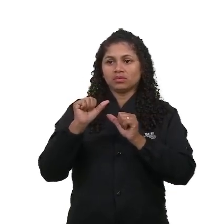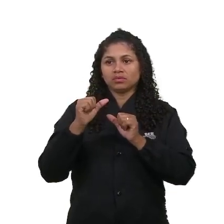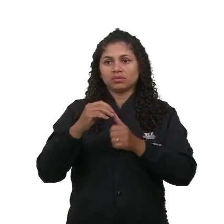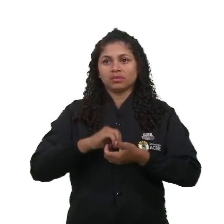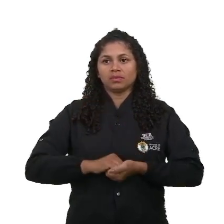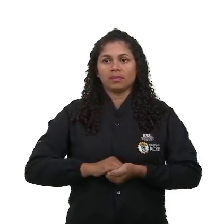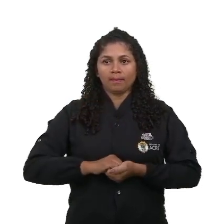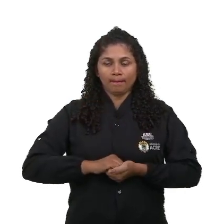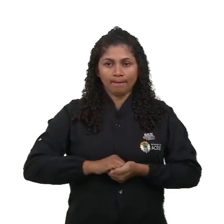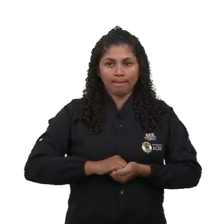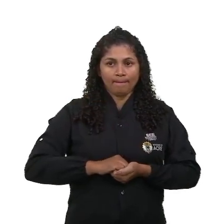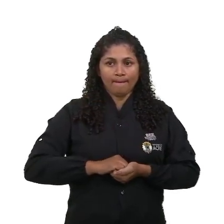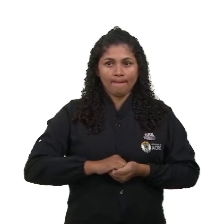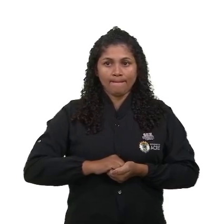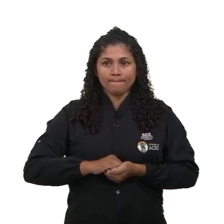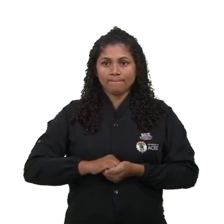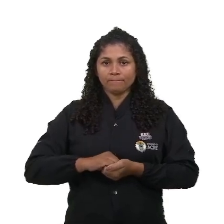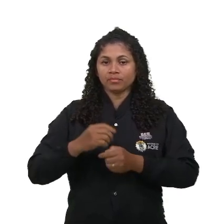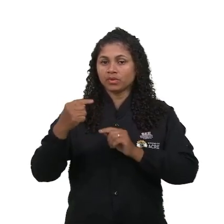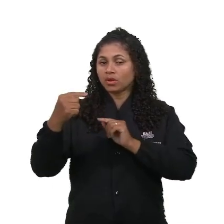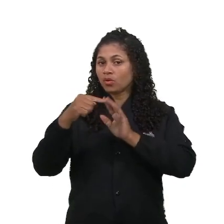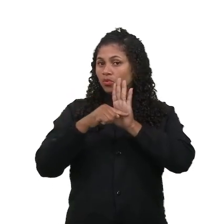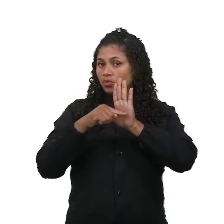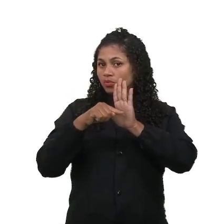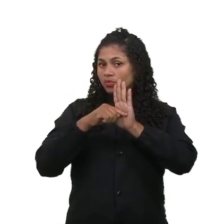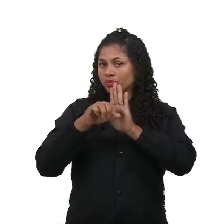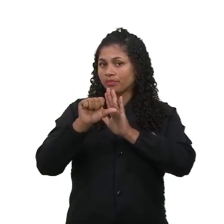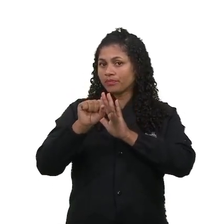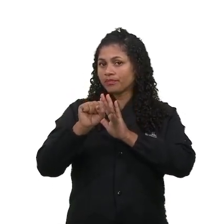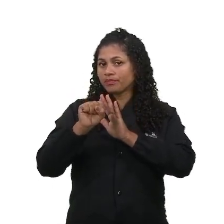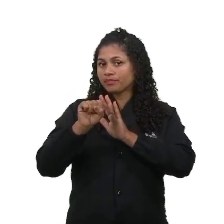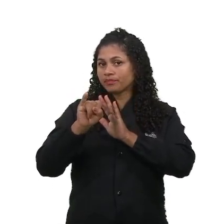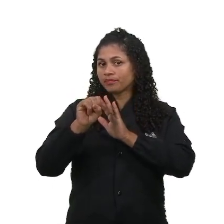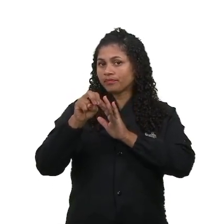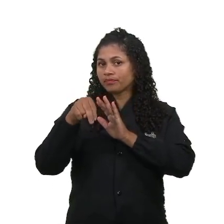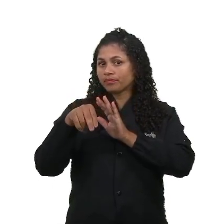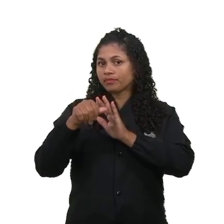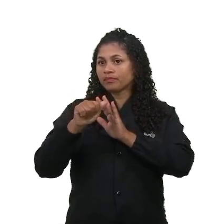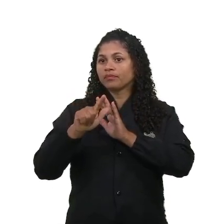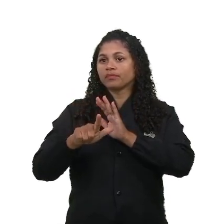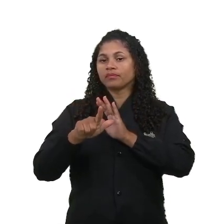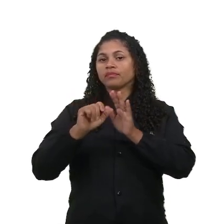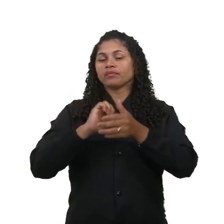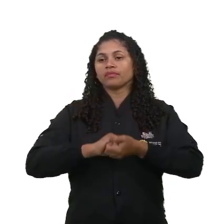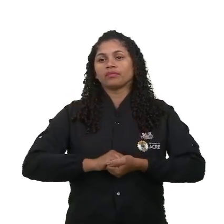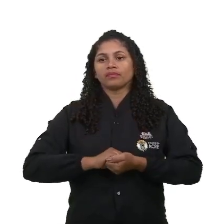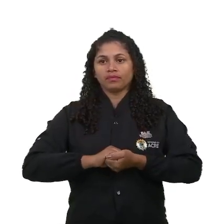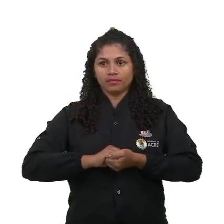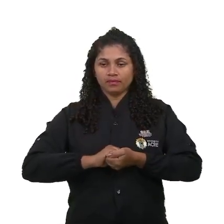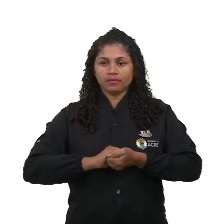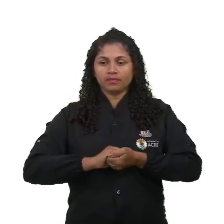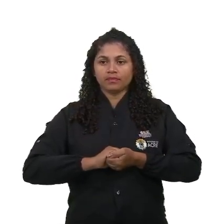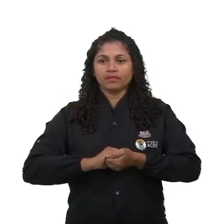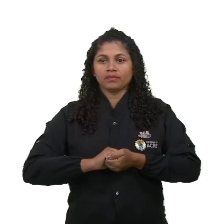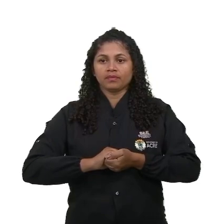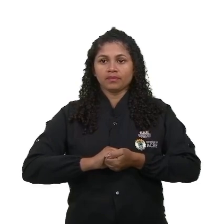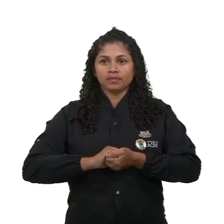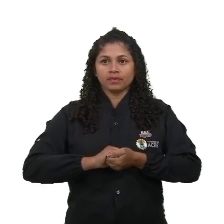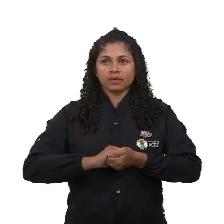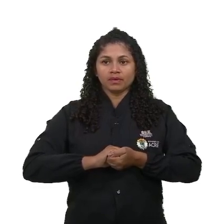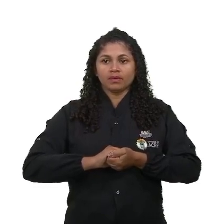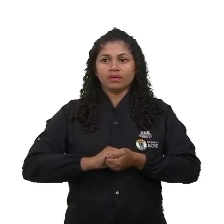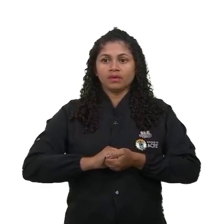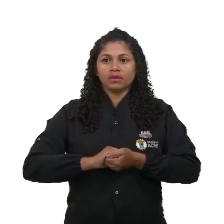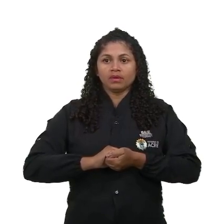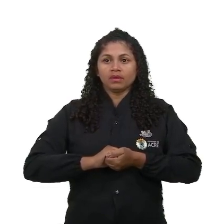maneira. Se você multiplica o escalar alfa pelo vetor V, que é dado ABC, você